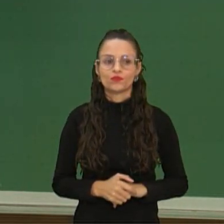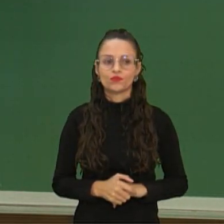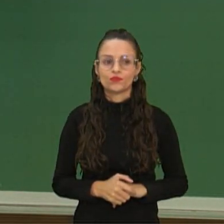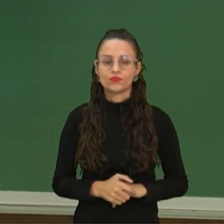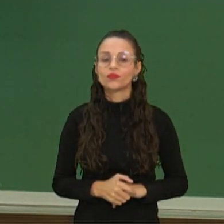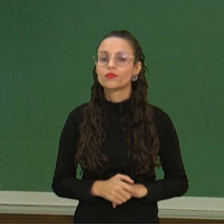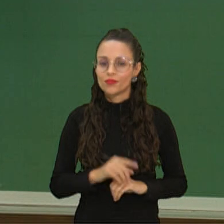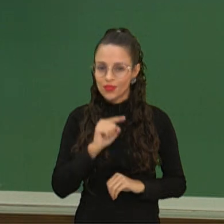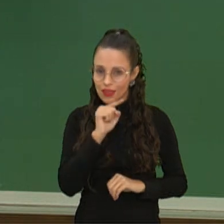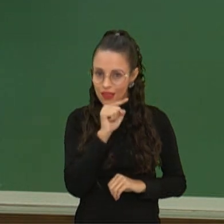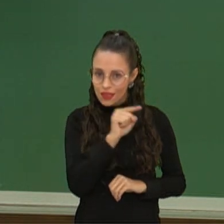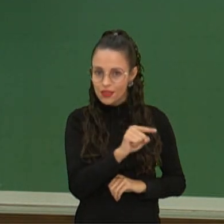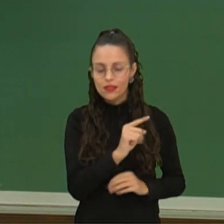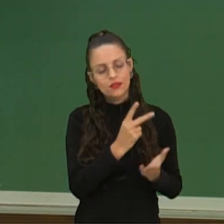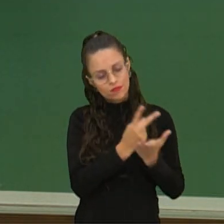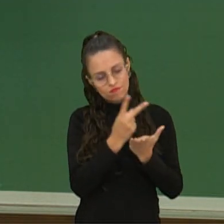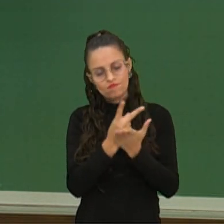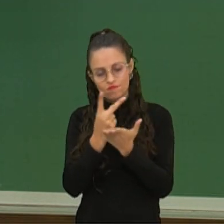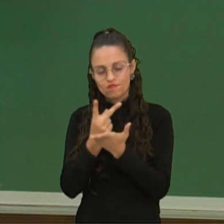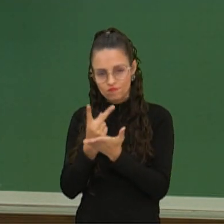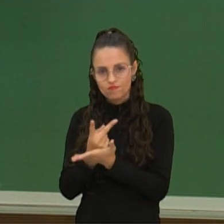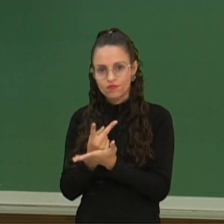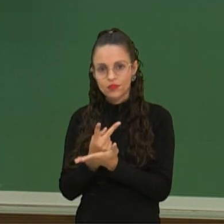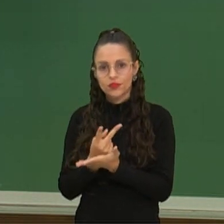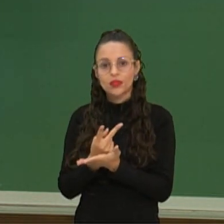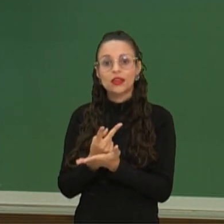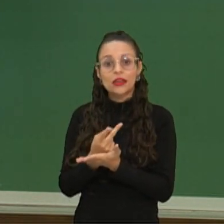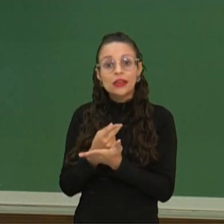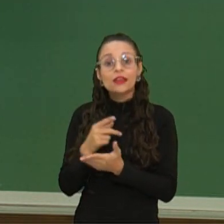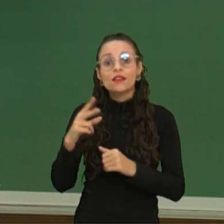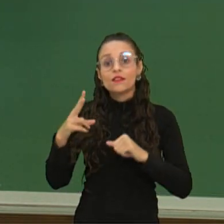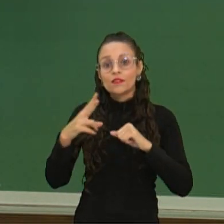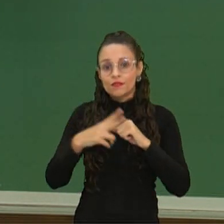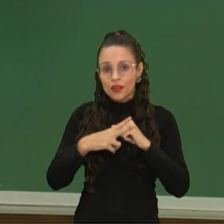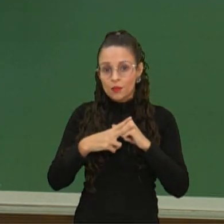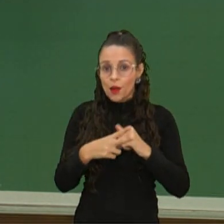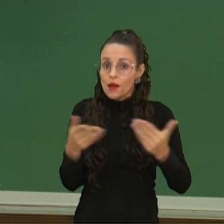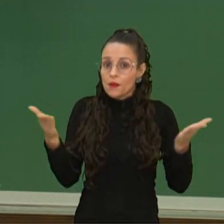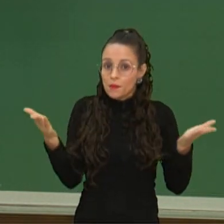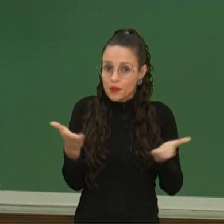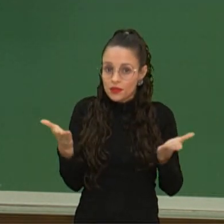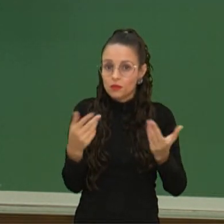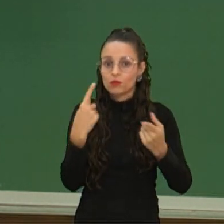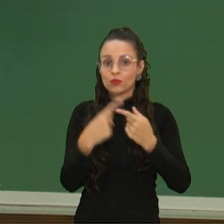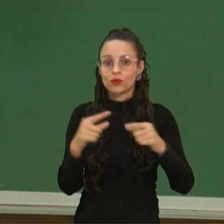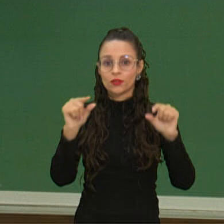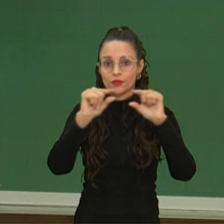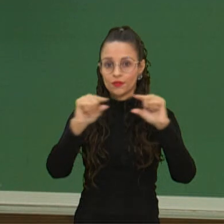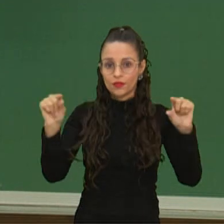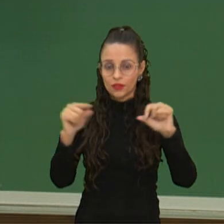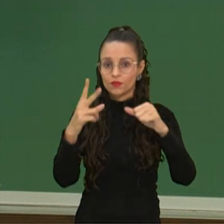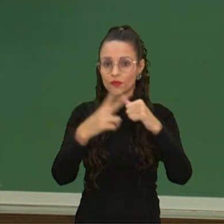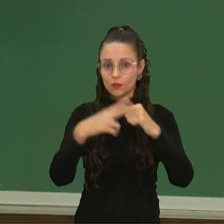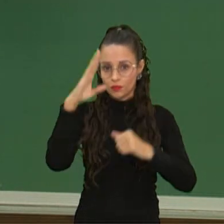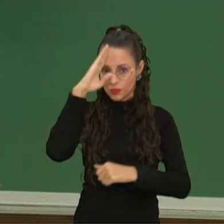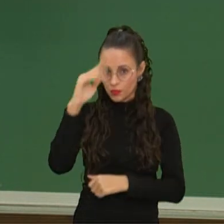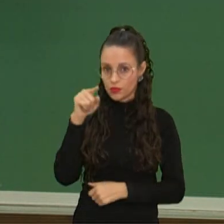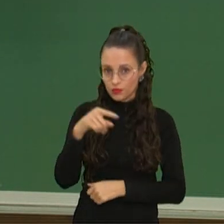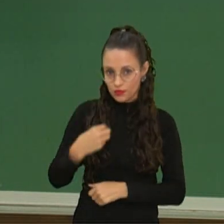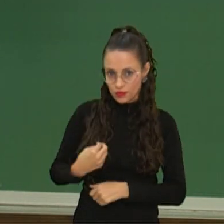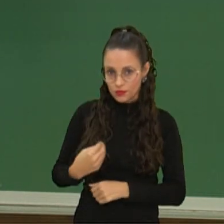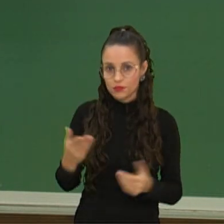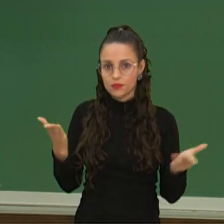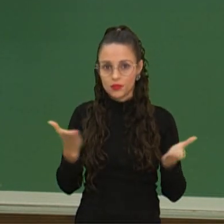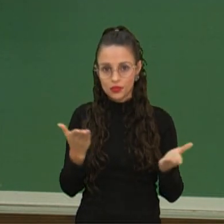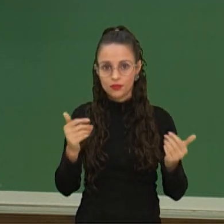O mesmo erro é cometido por ela. Verbo to be no presente, porque o verbo principal estava no presente. Tá